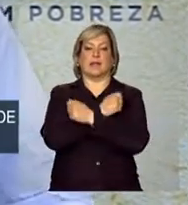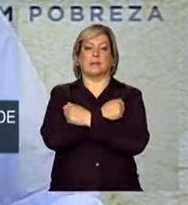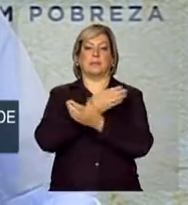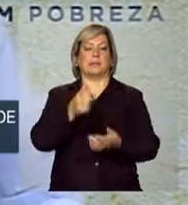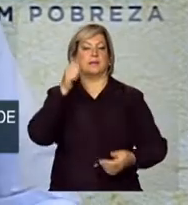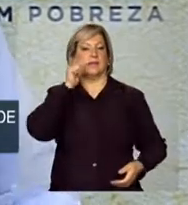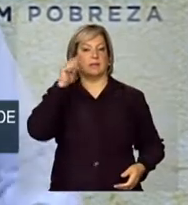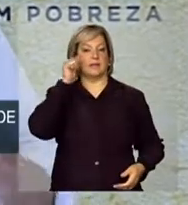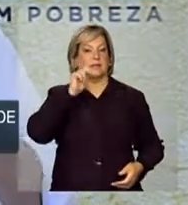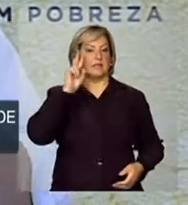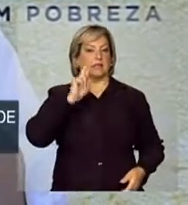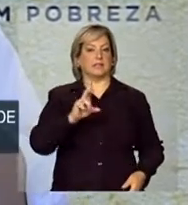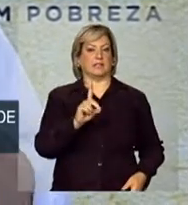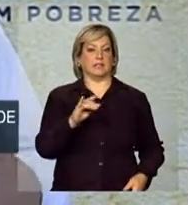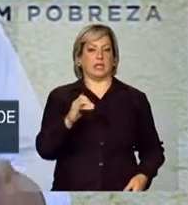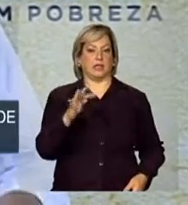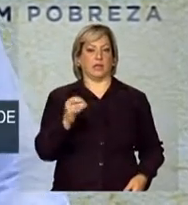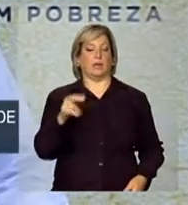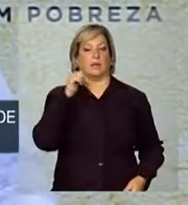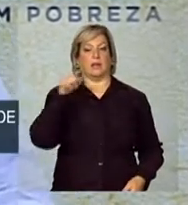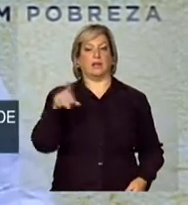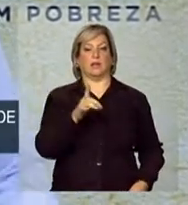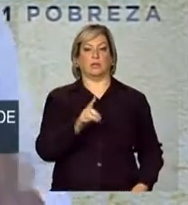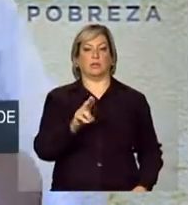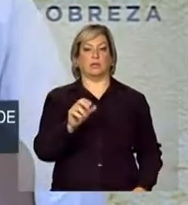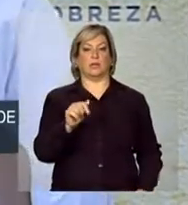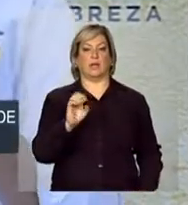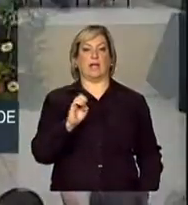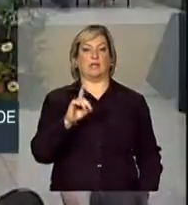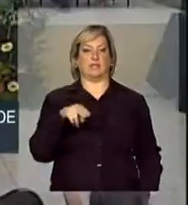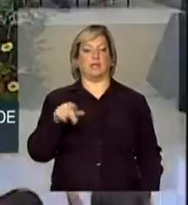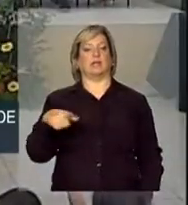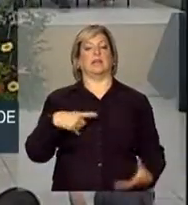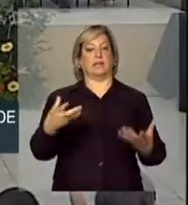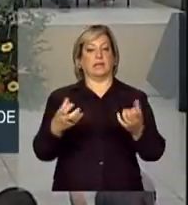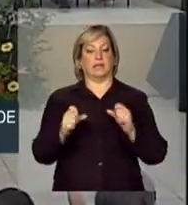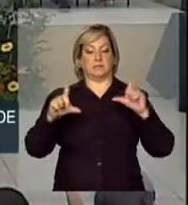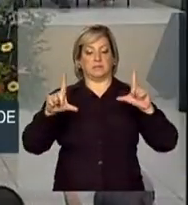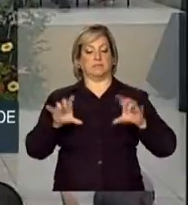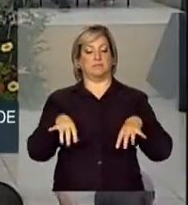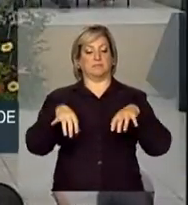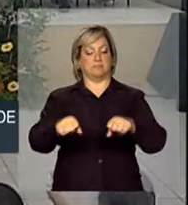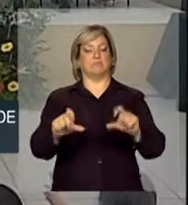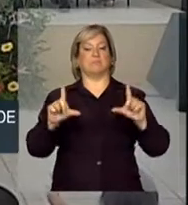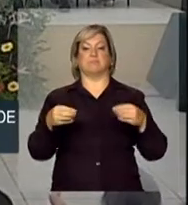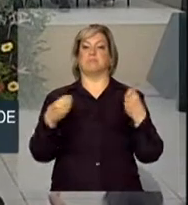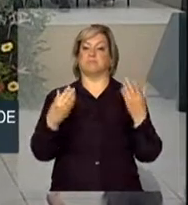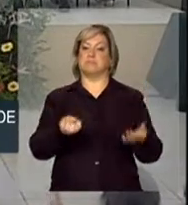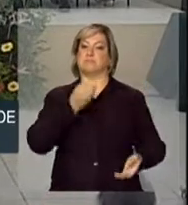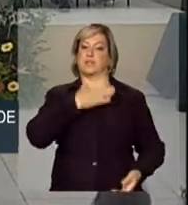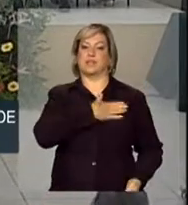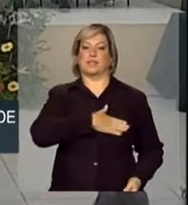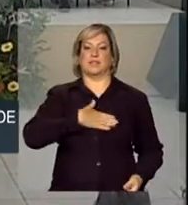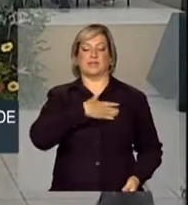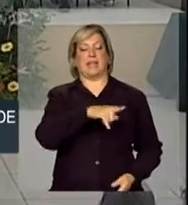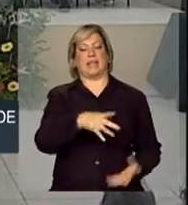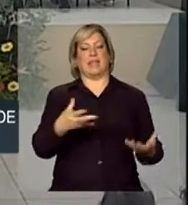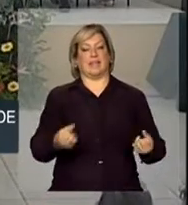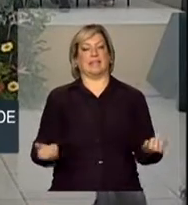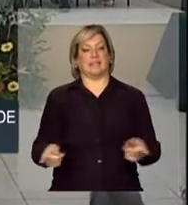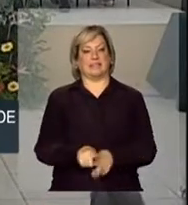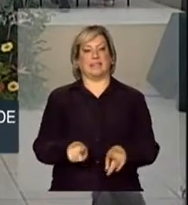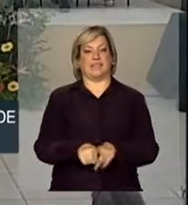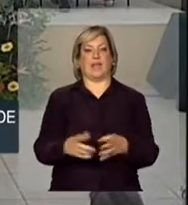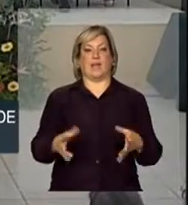abraço da diretora aqui da escola Doutora Edna Reis e ganhou ganhou igual diploma né a gente que é diploma na escola hoje ela ganhou diploma